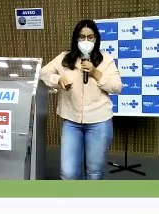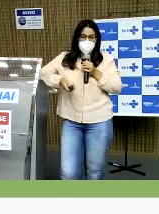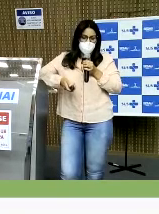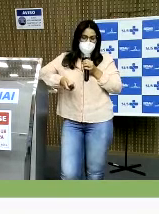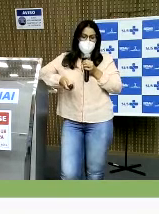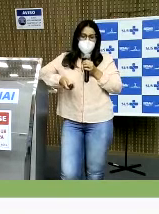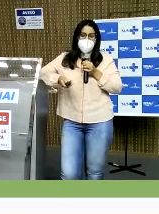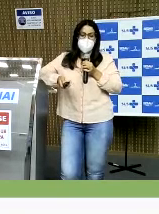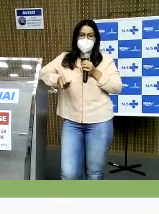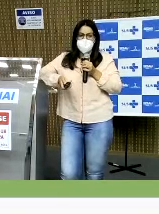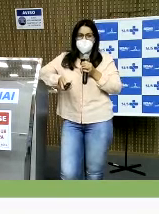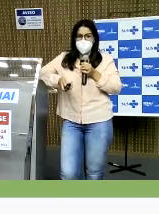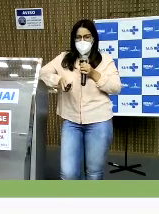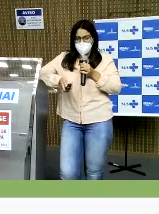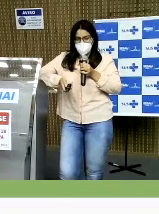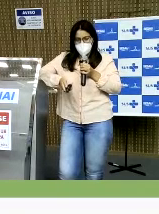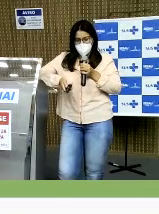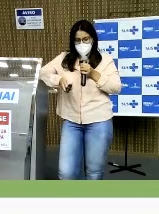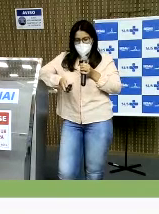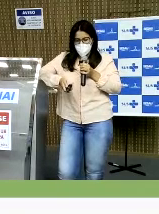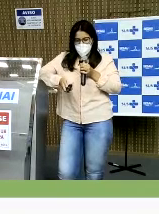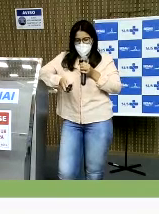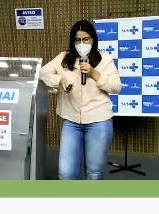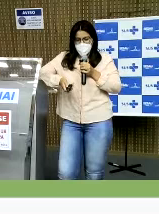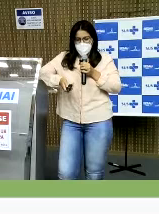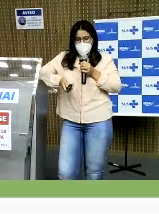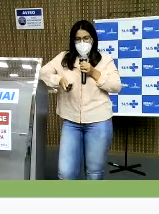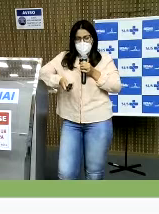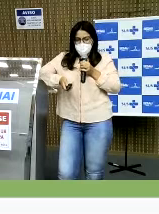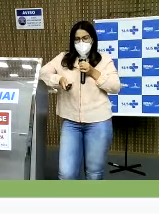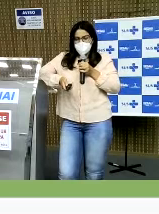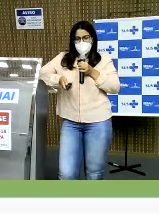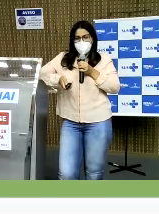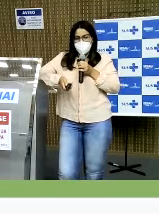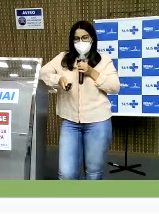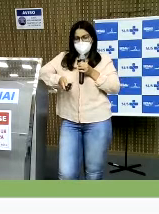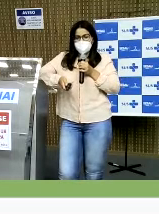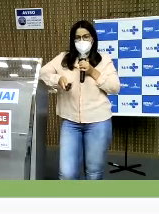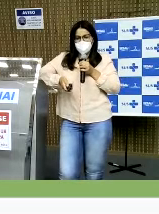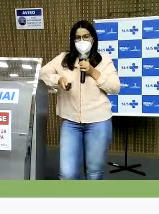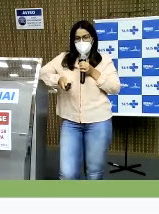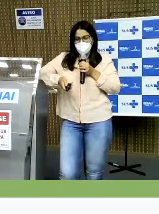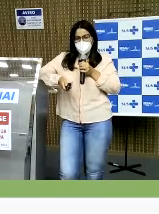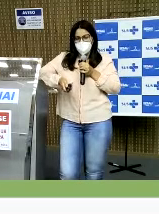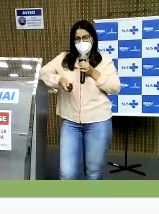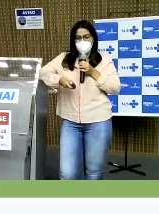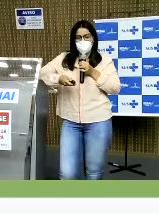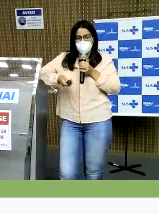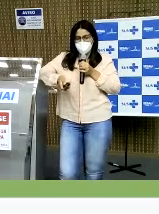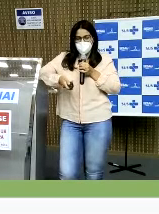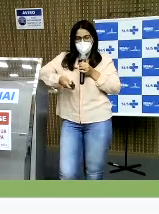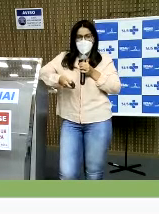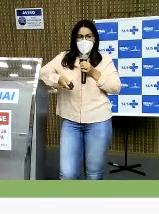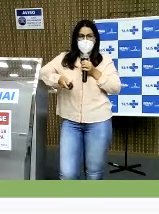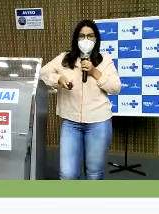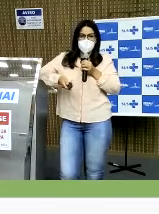congênita nem em 2020 e nem no primeiro semestre de 2021, que é uma grande vitória, né? Porque a sífilis é muito recorrente, é